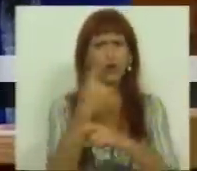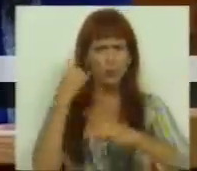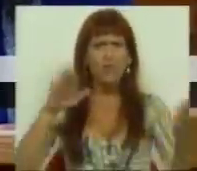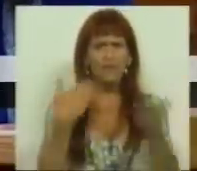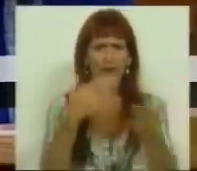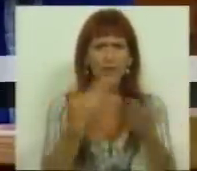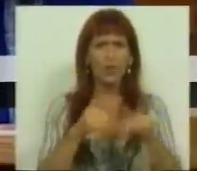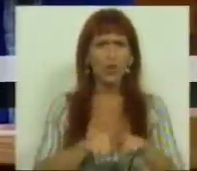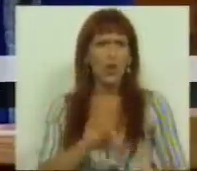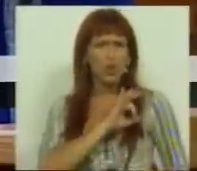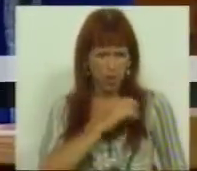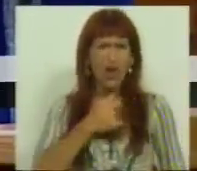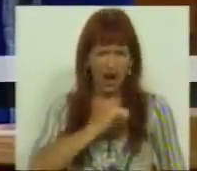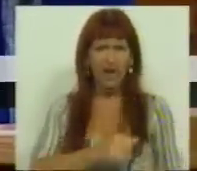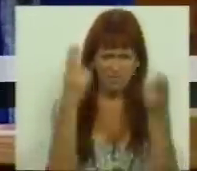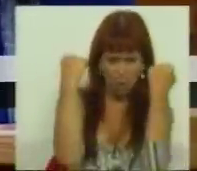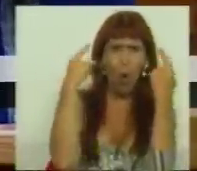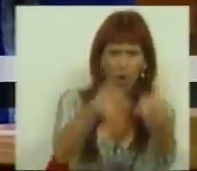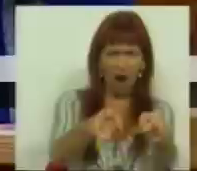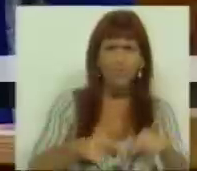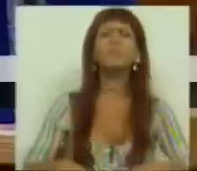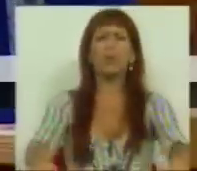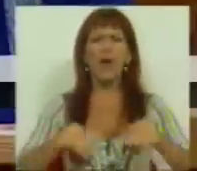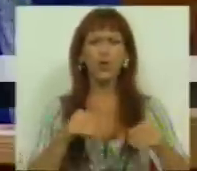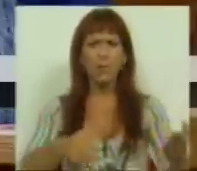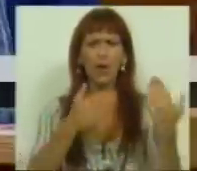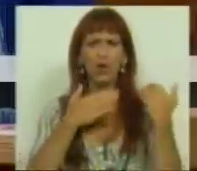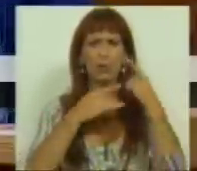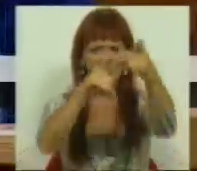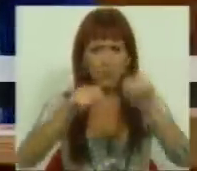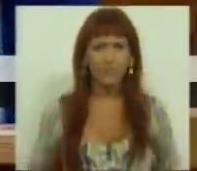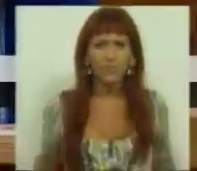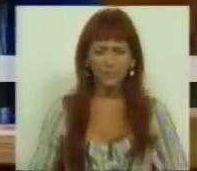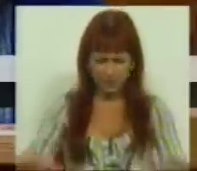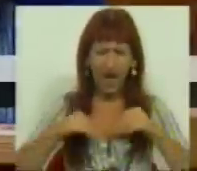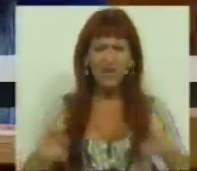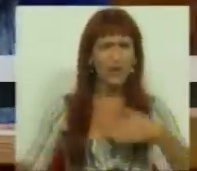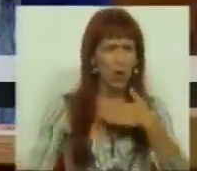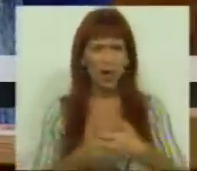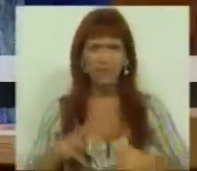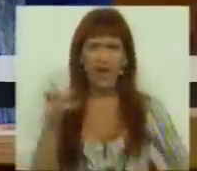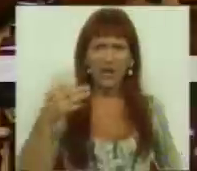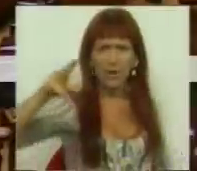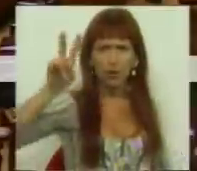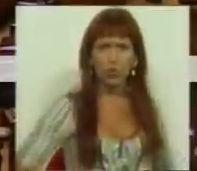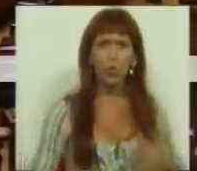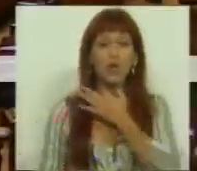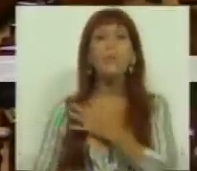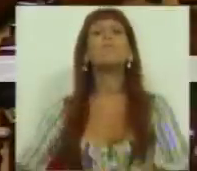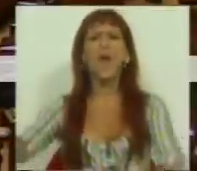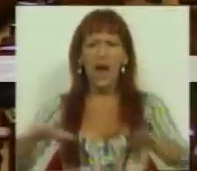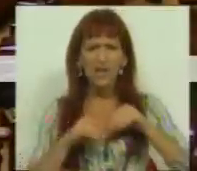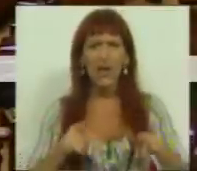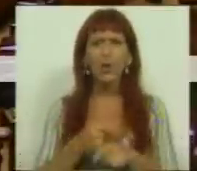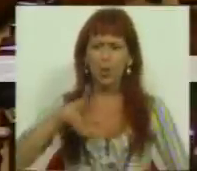público. Querem os senhores ceder a isto? Assumam a responsabilidade. Aceitam a extinção da RTP2?